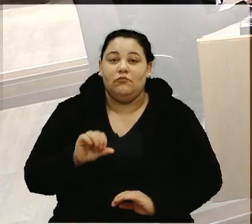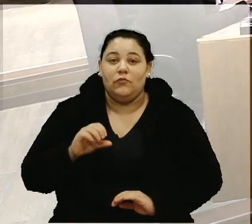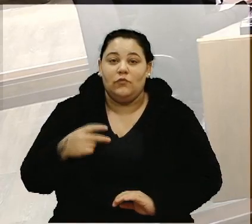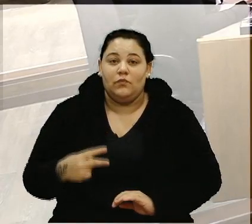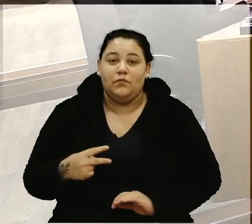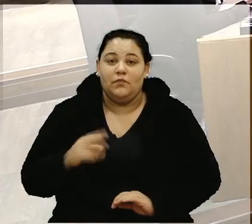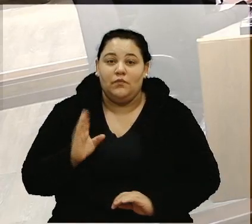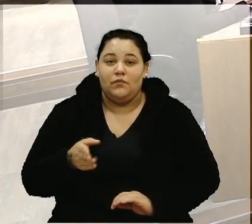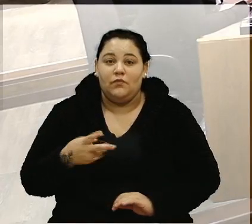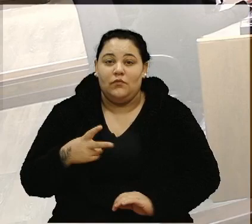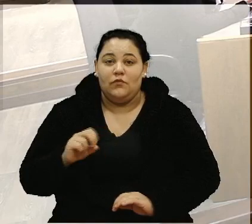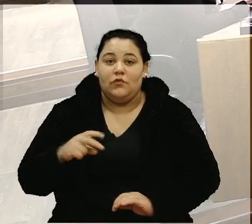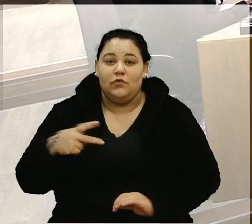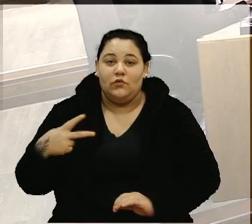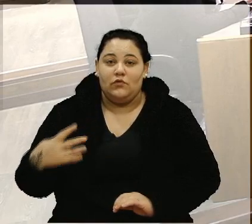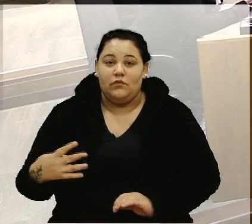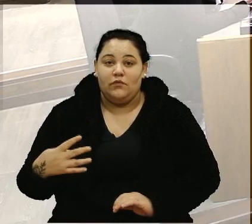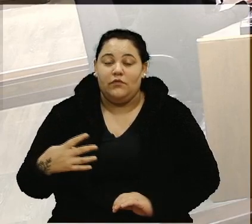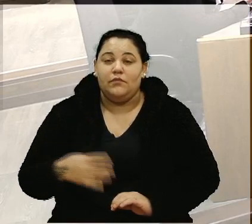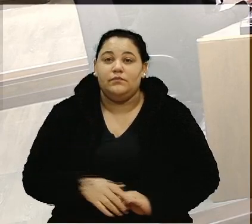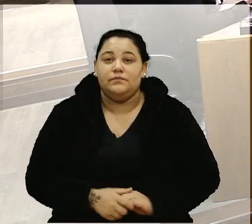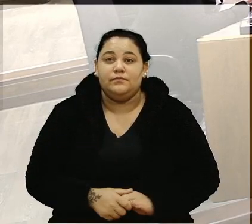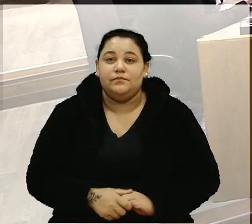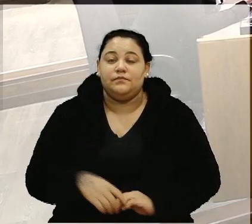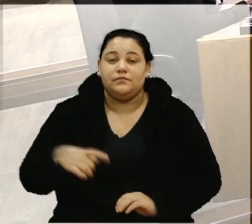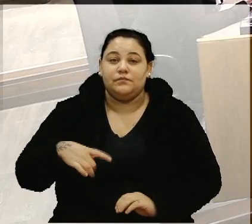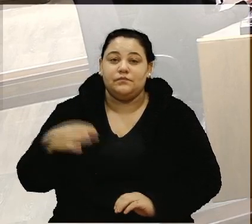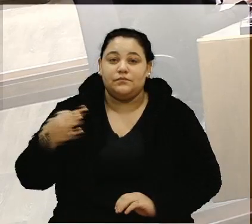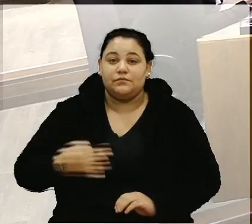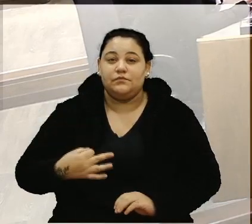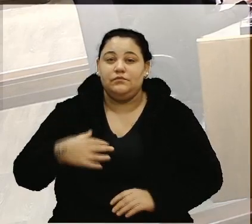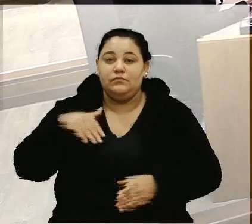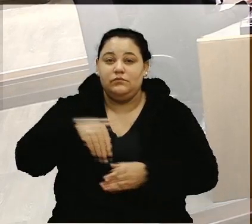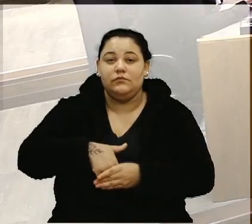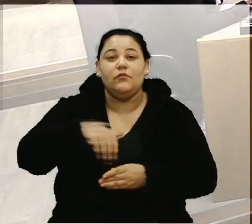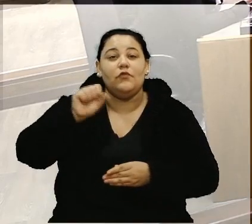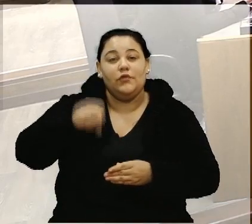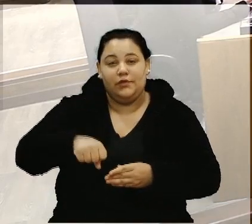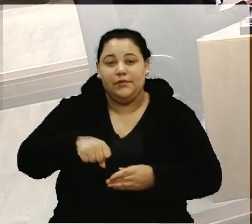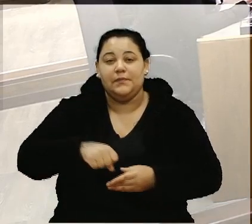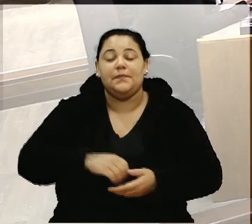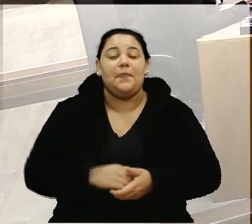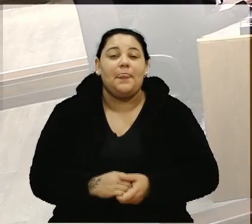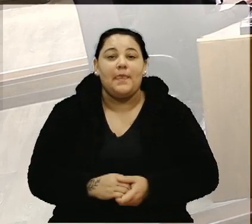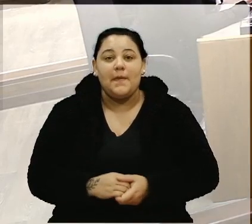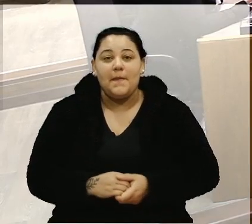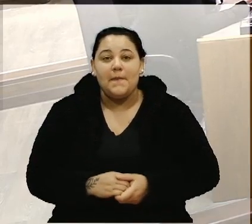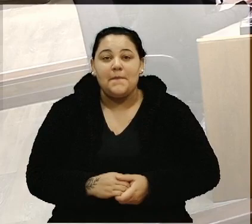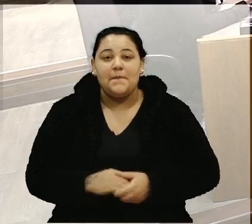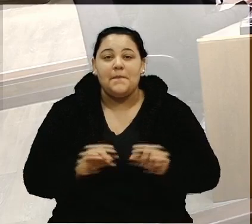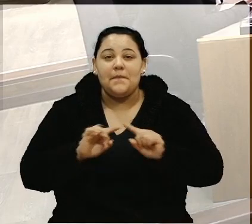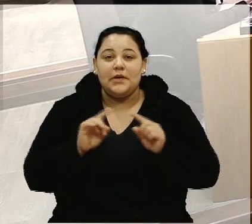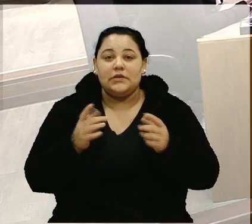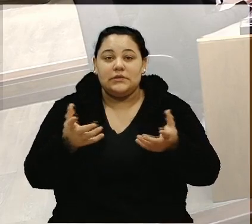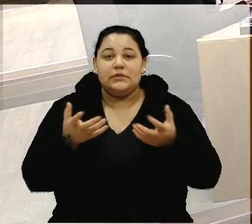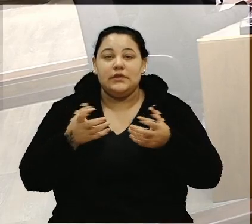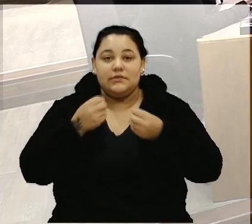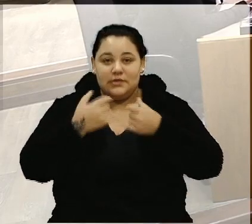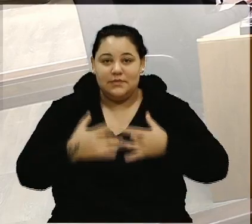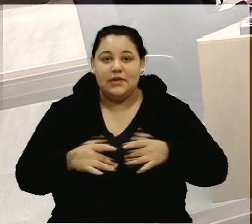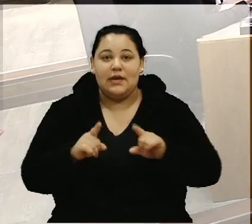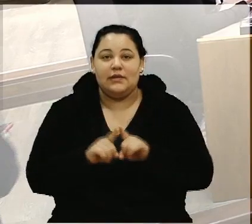92, 2024. Com certeza vou votar sim, mas quero